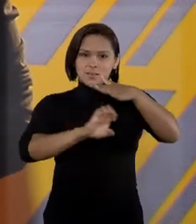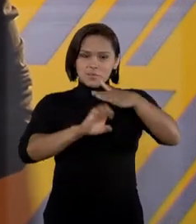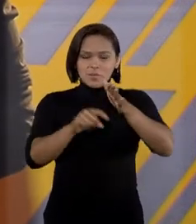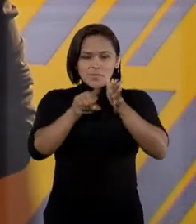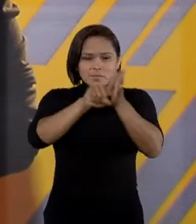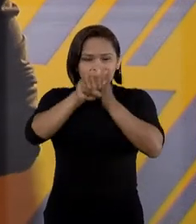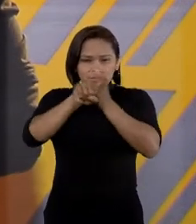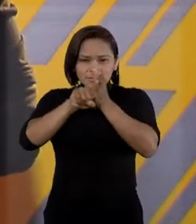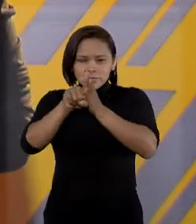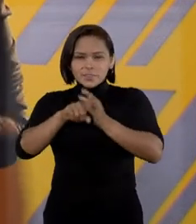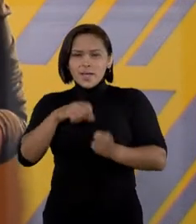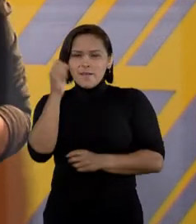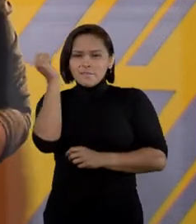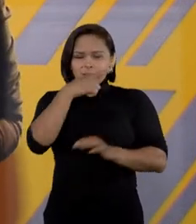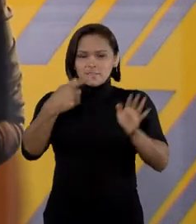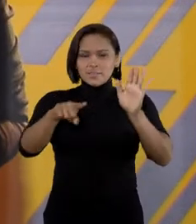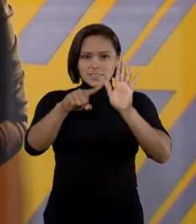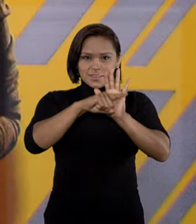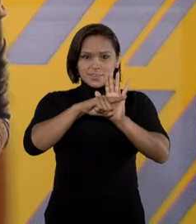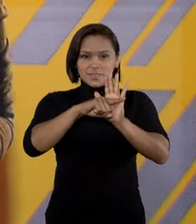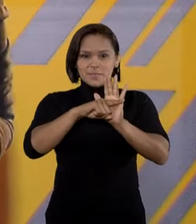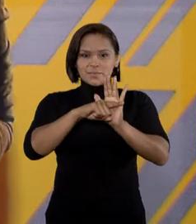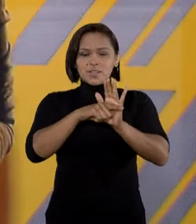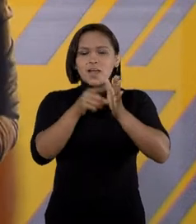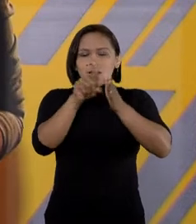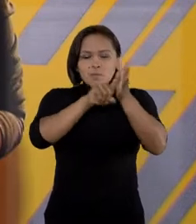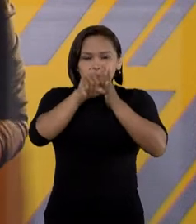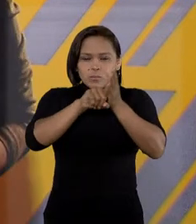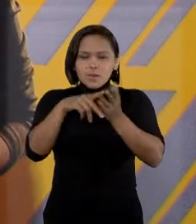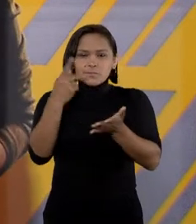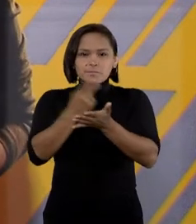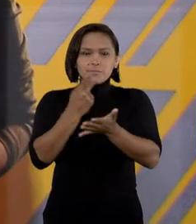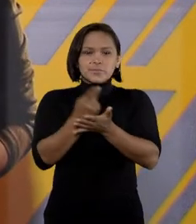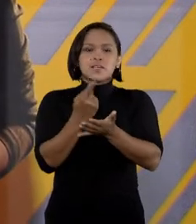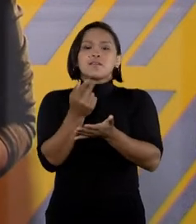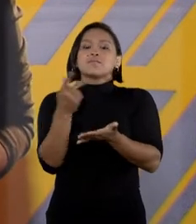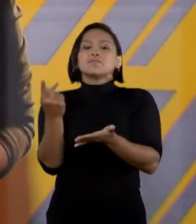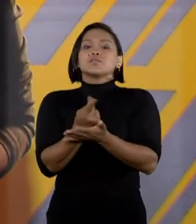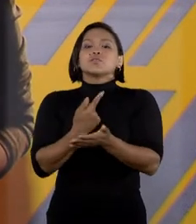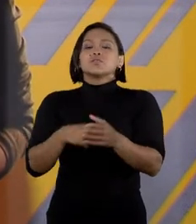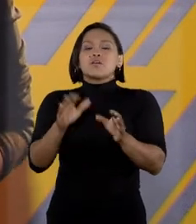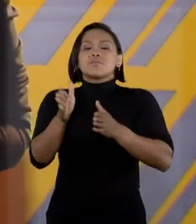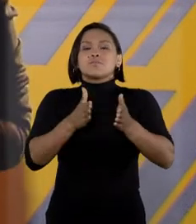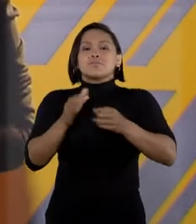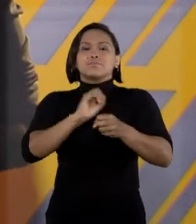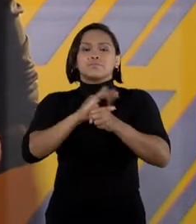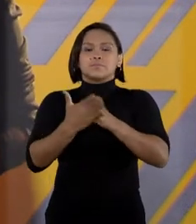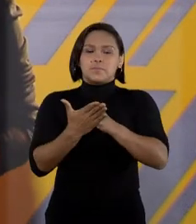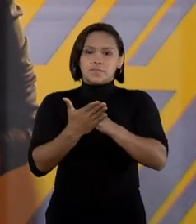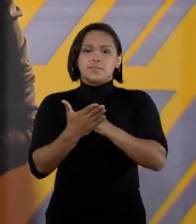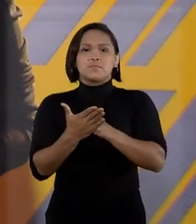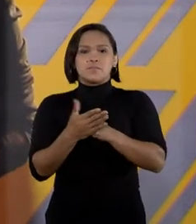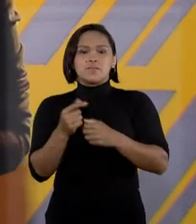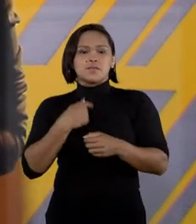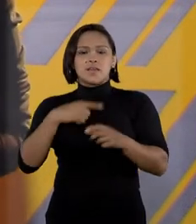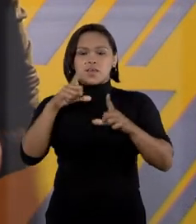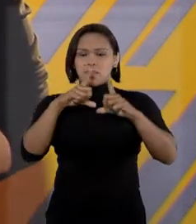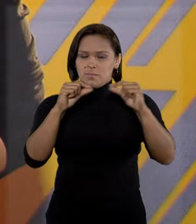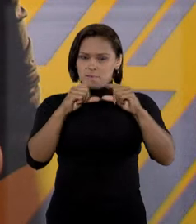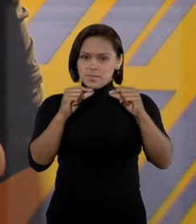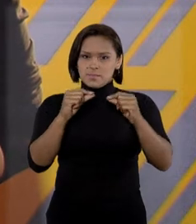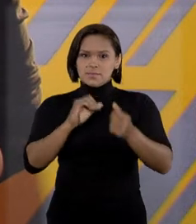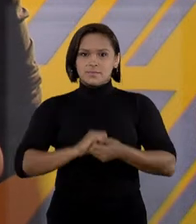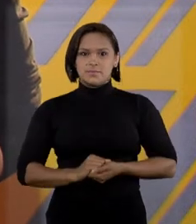empresa investigada na Operação Falso Negativo, que apura irregularidades na aquisição de insumos durante a pandemia da Covid-19 no